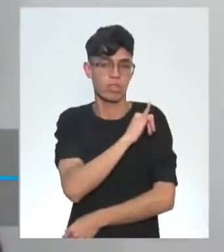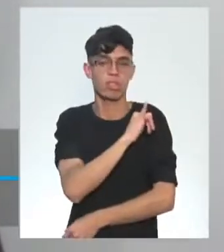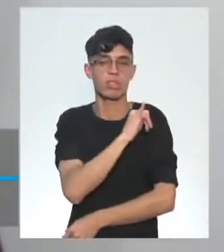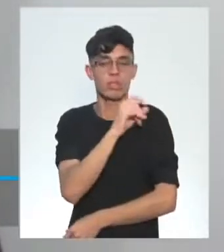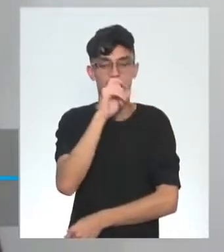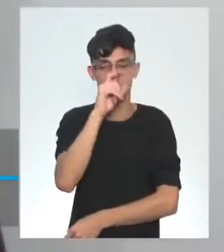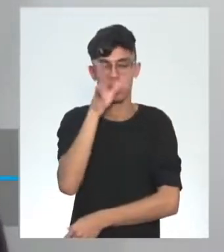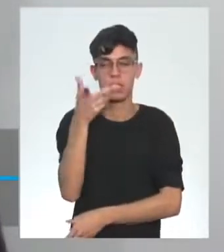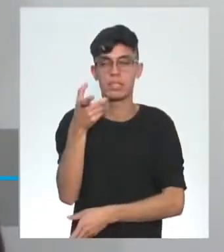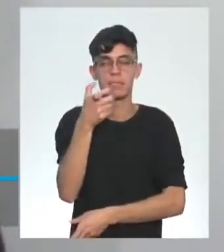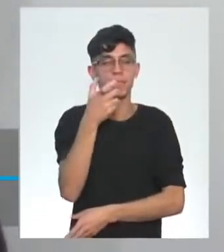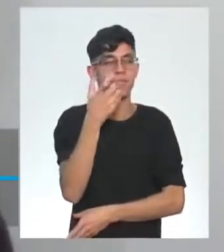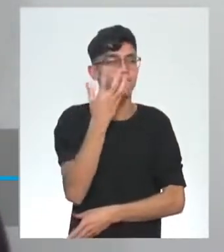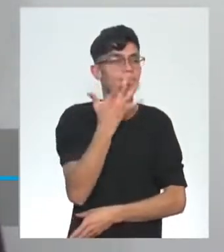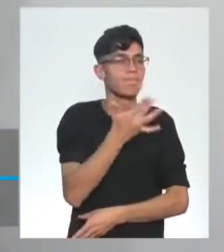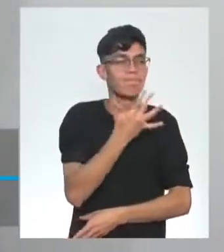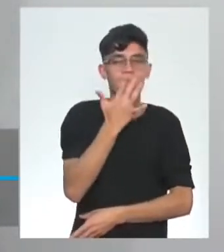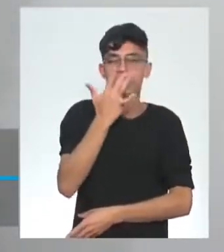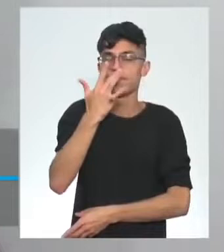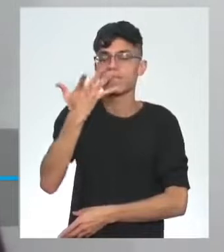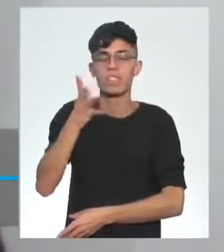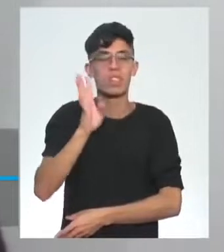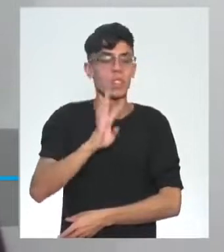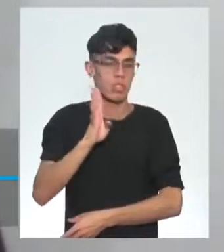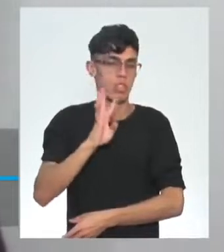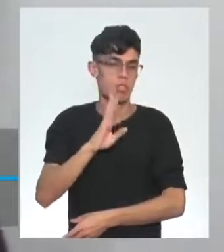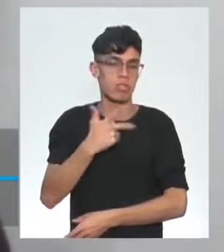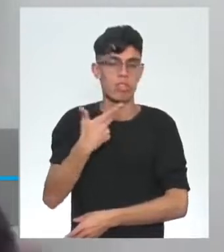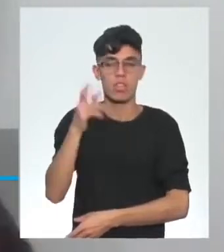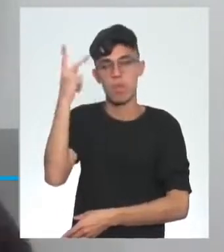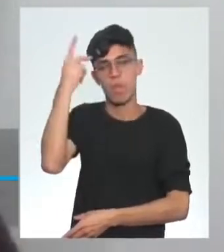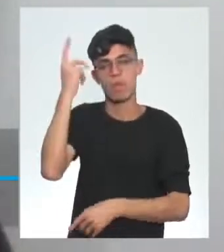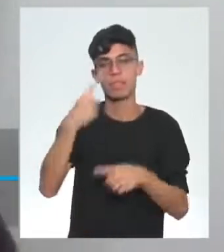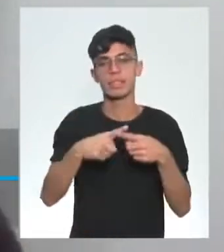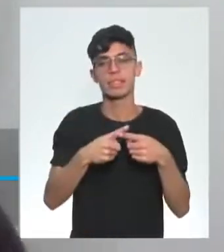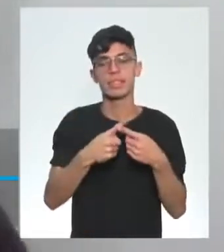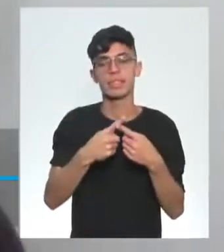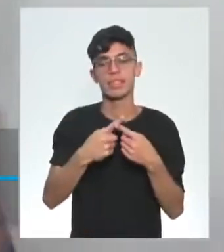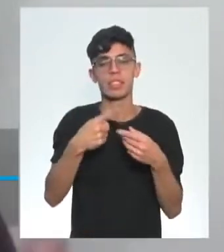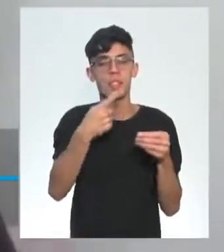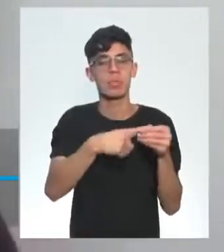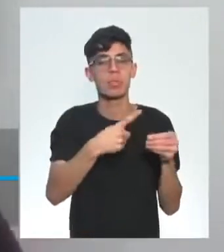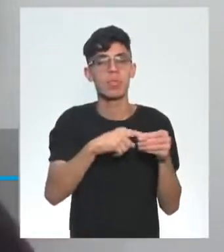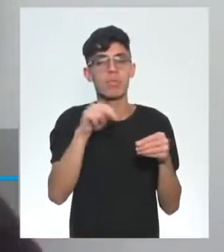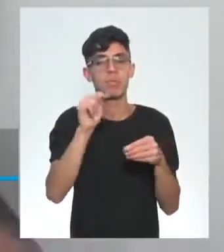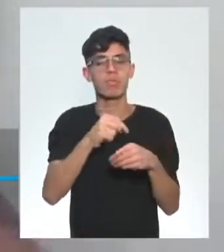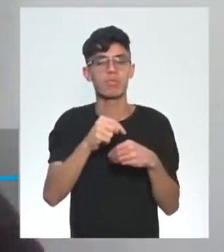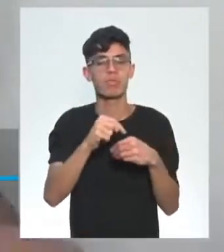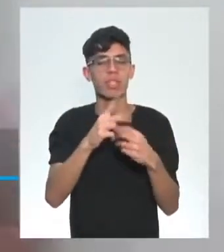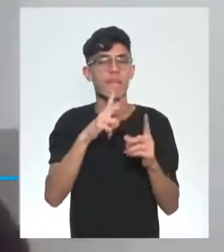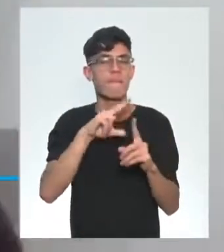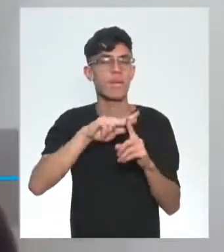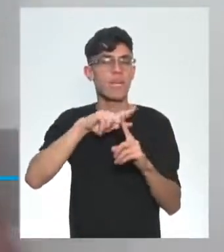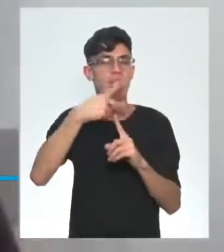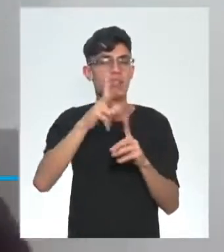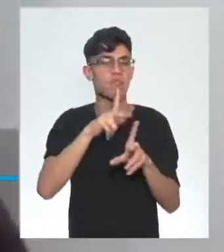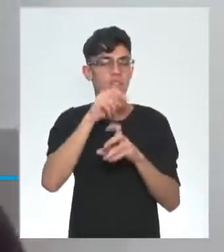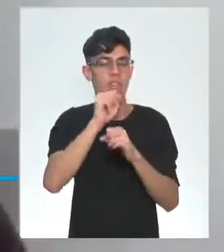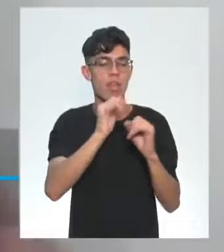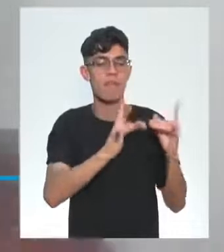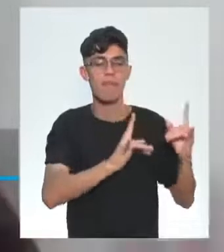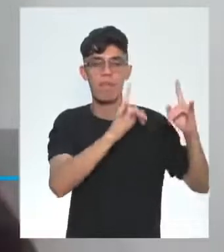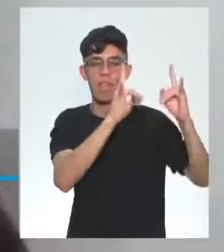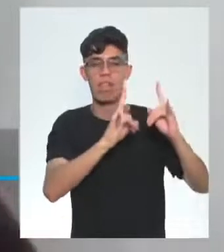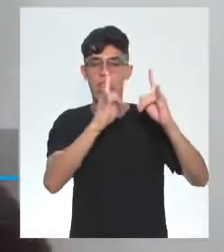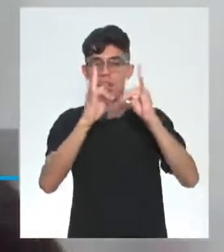Ela admirava, nossa, eu acho isso muito legal em São Paulo, porque o São Paulo é a cidade em potência, está sempre crescendo para algum lugar, está